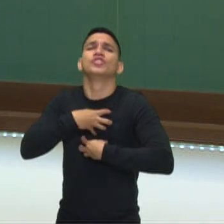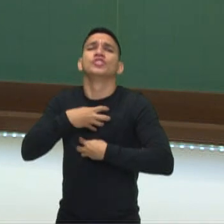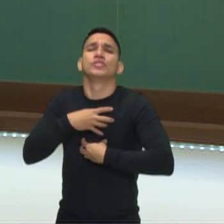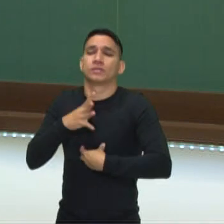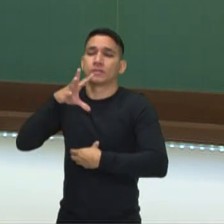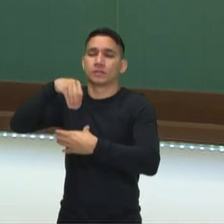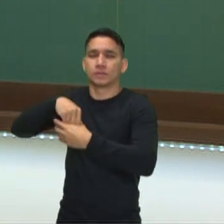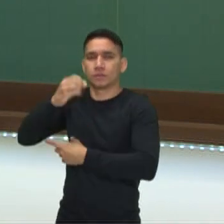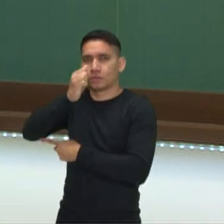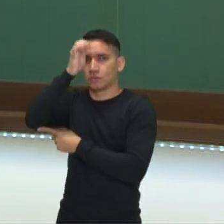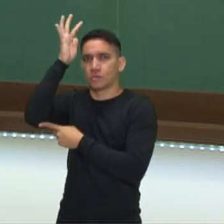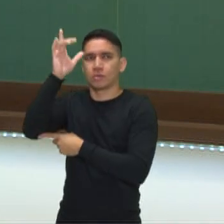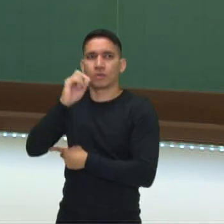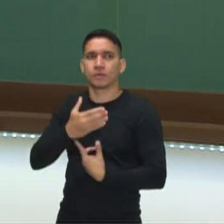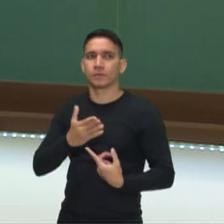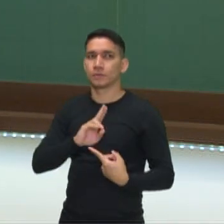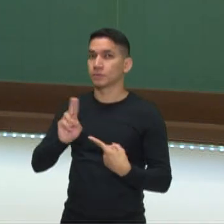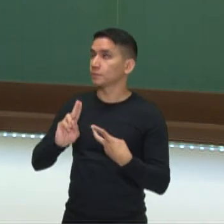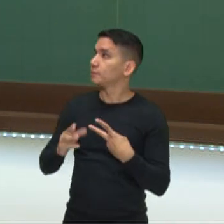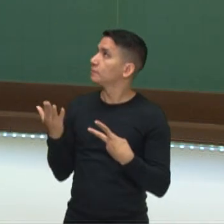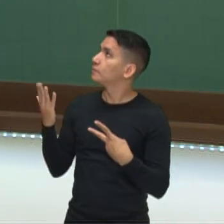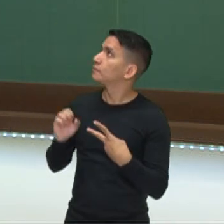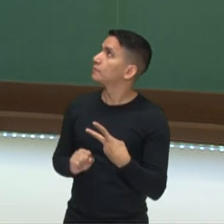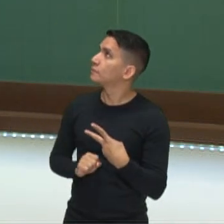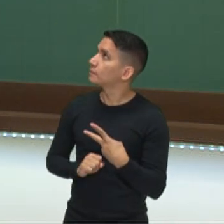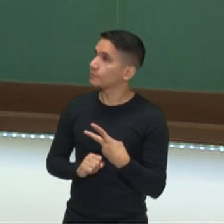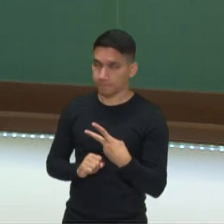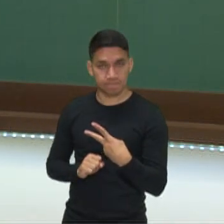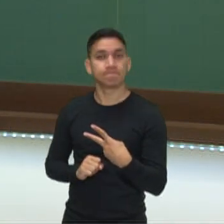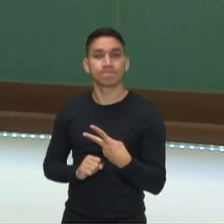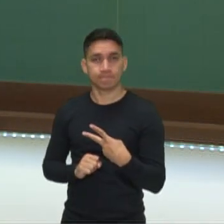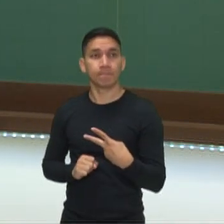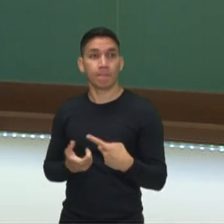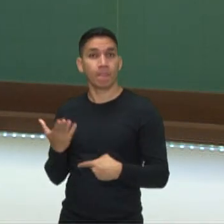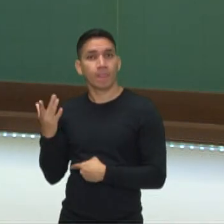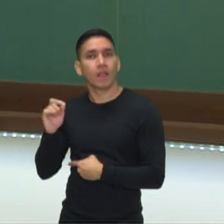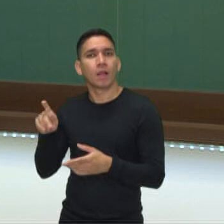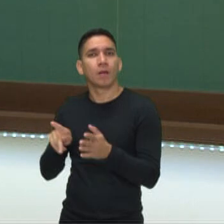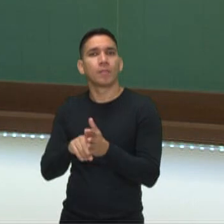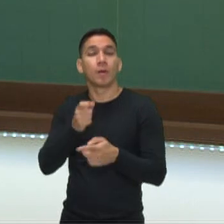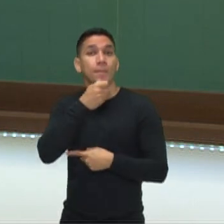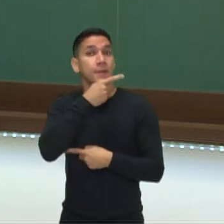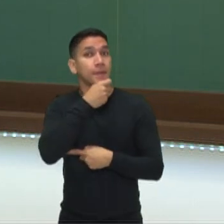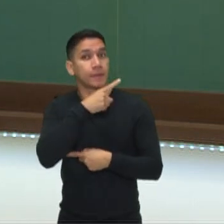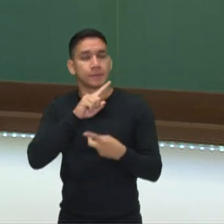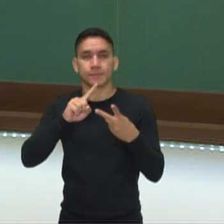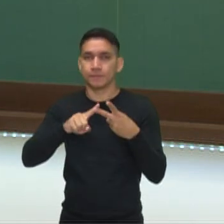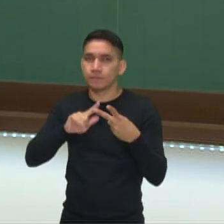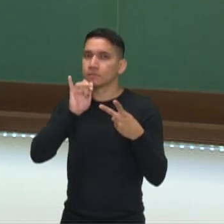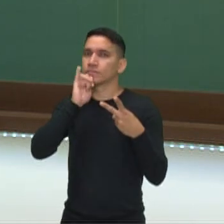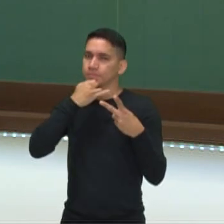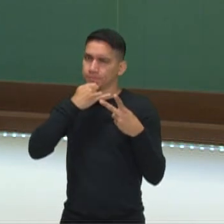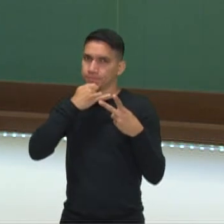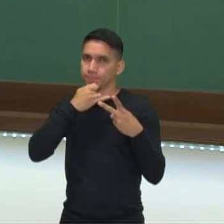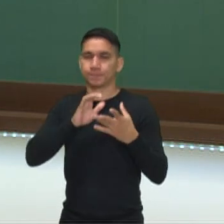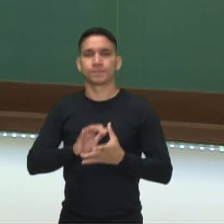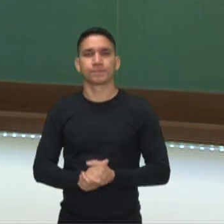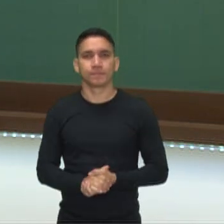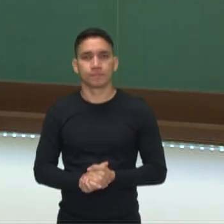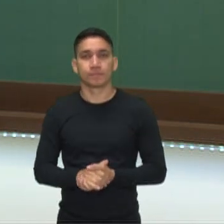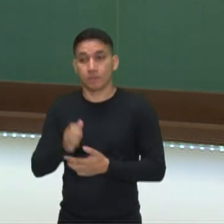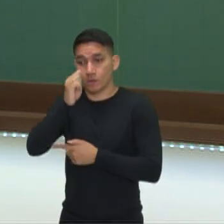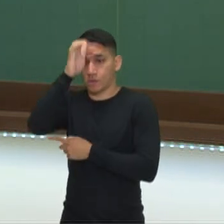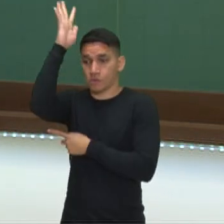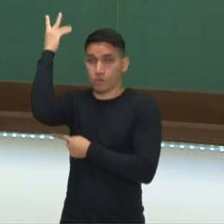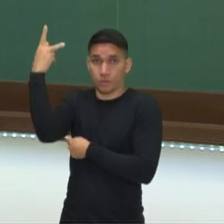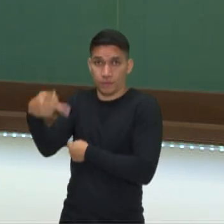a fábula toccata e a fábula praetesta, ou seja, a comédia e a tragédia